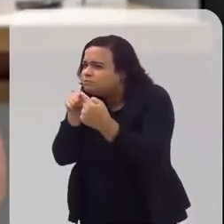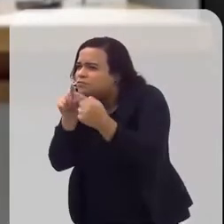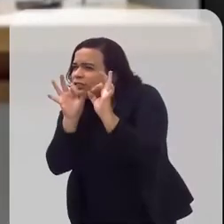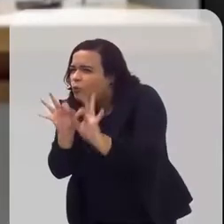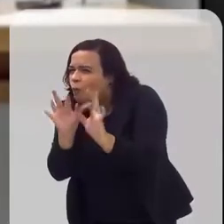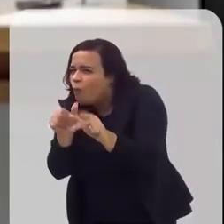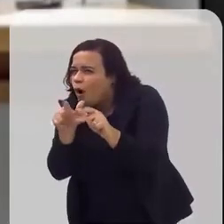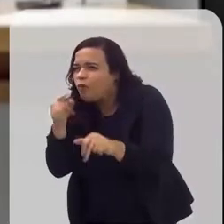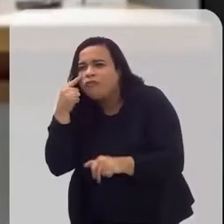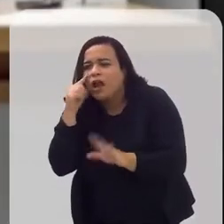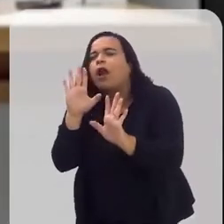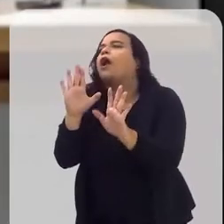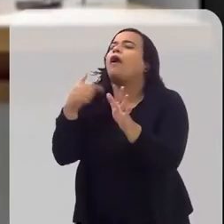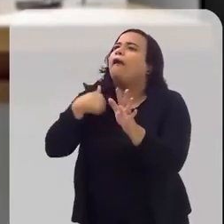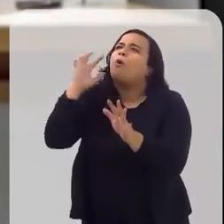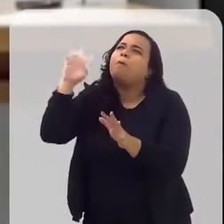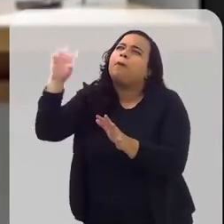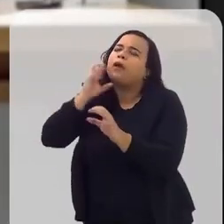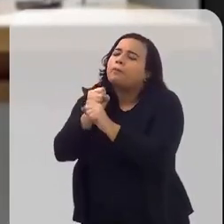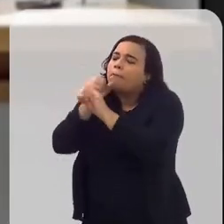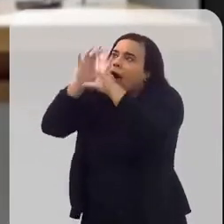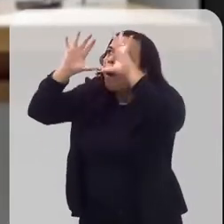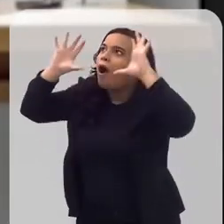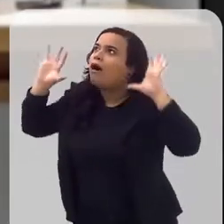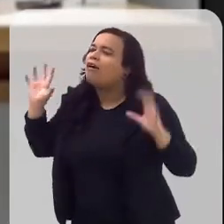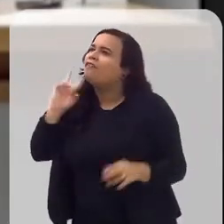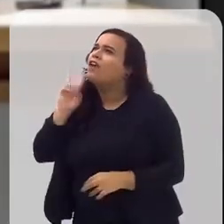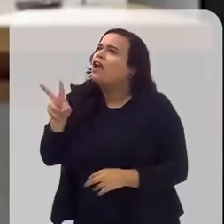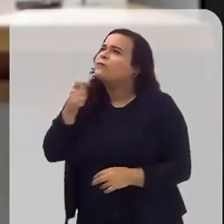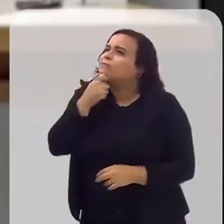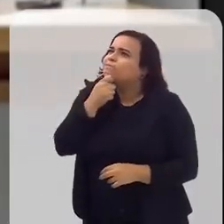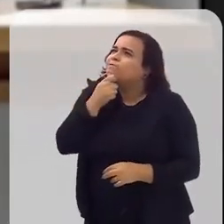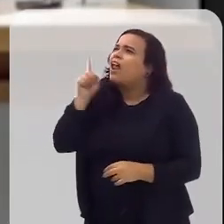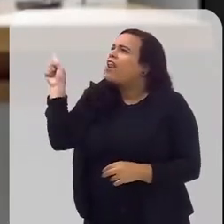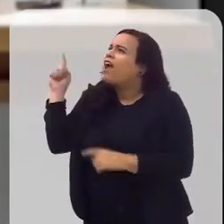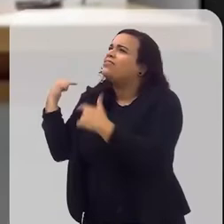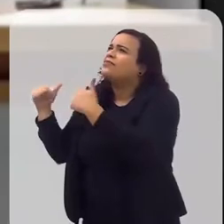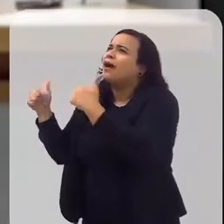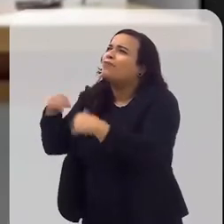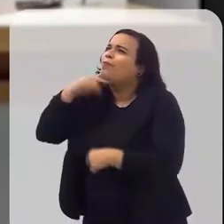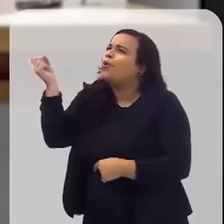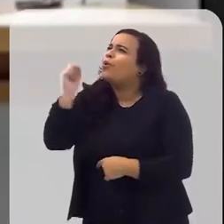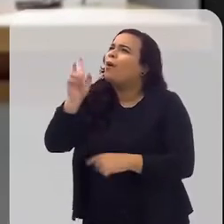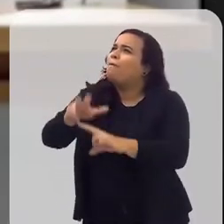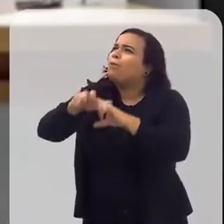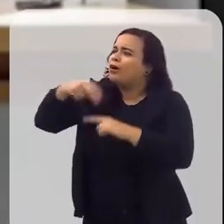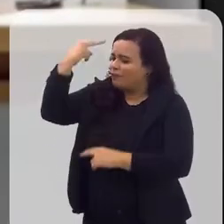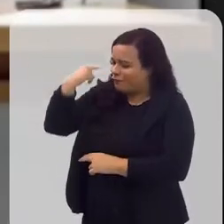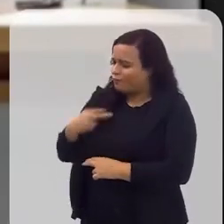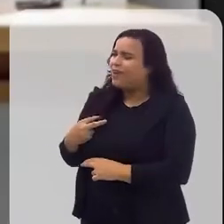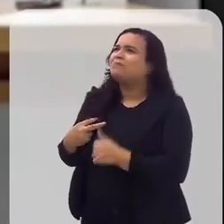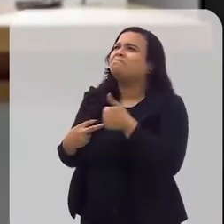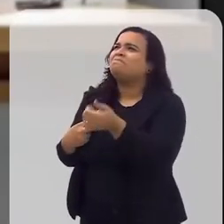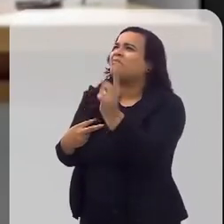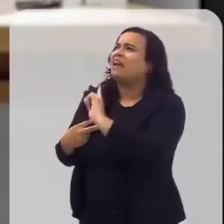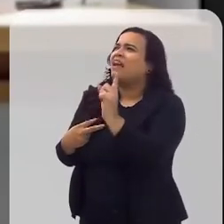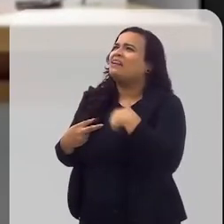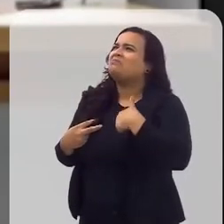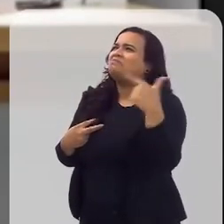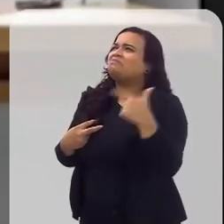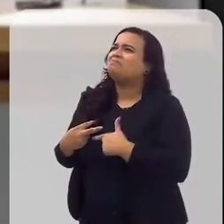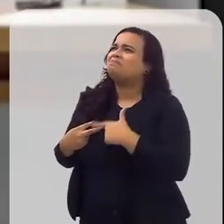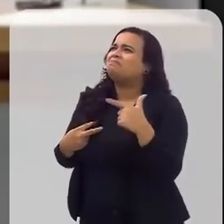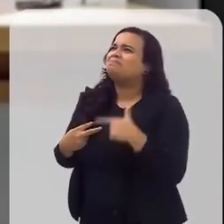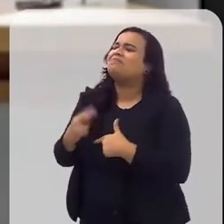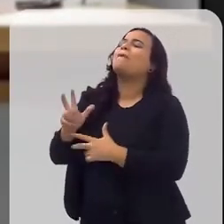caminho certo do que você está falando. Eu não entrei naquele emprego porque eu não tenho uma aparência legal.